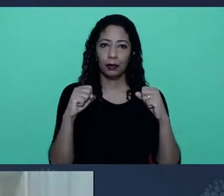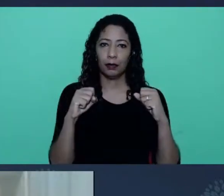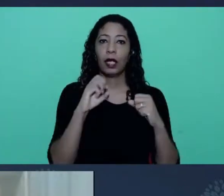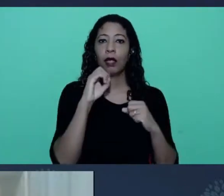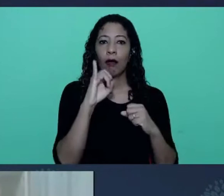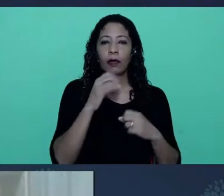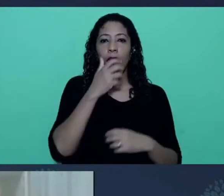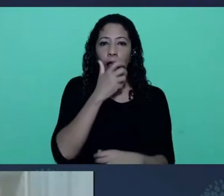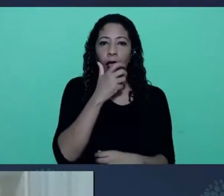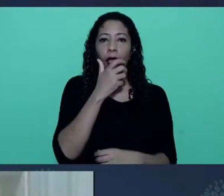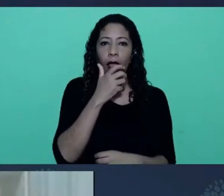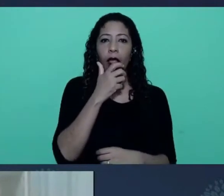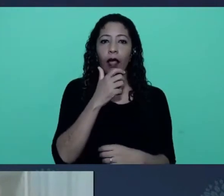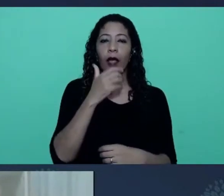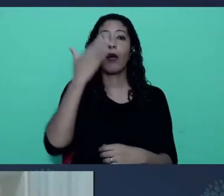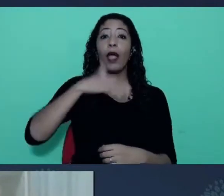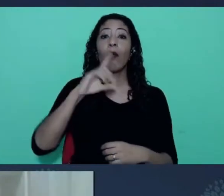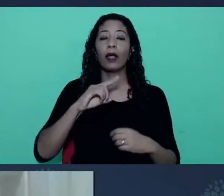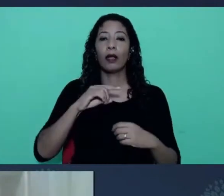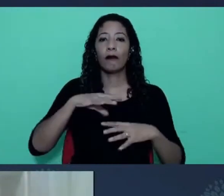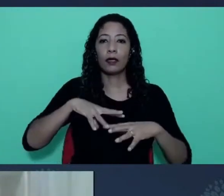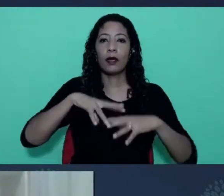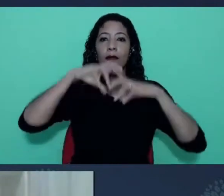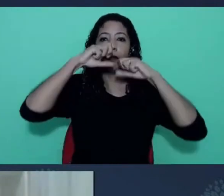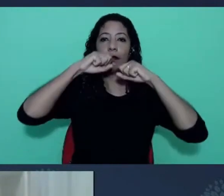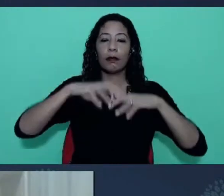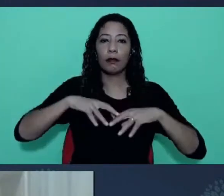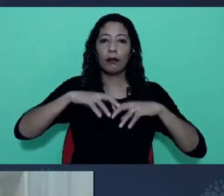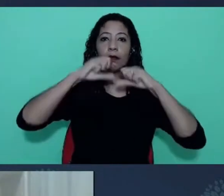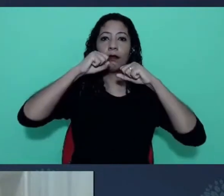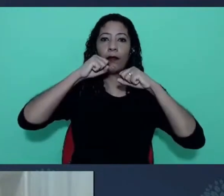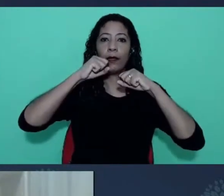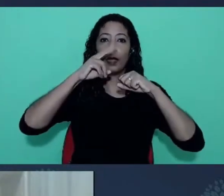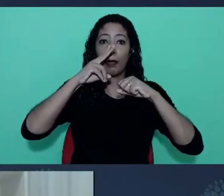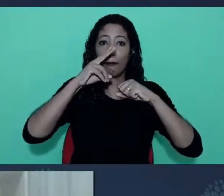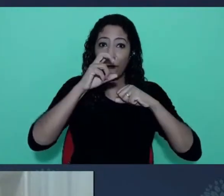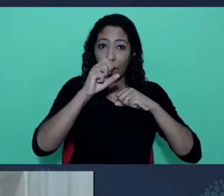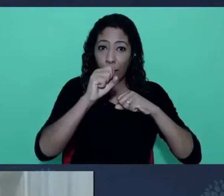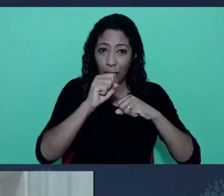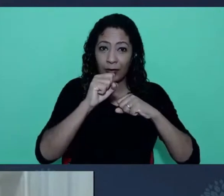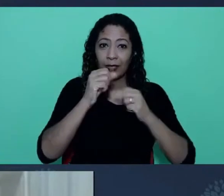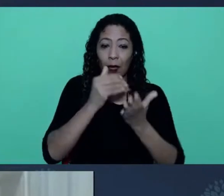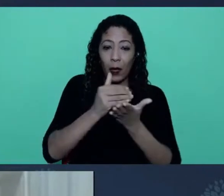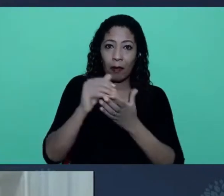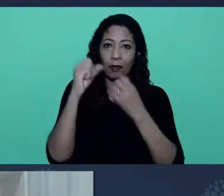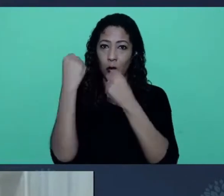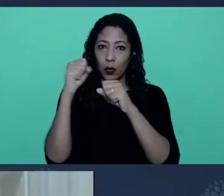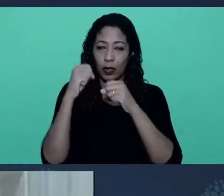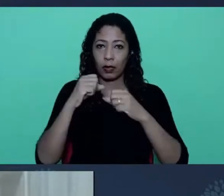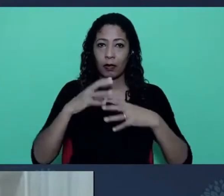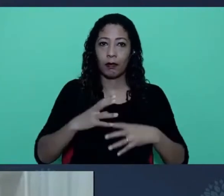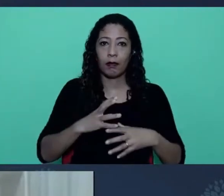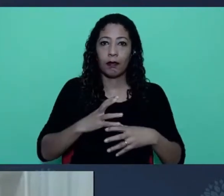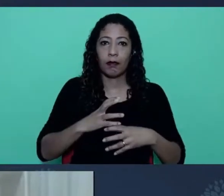começa a tossir, significa que a ventilação no teu pulmão aumentou muito no início do exercício, resfriou a